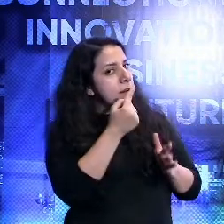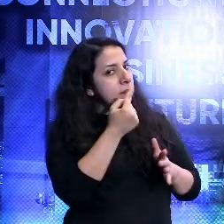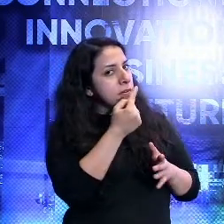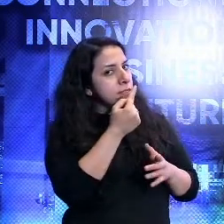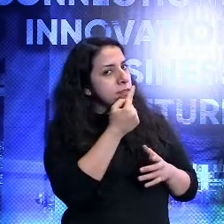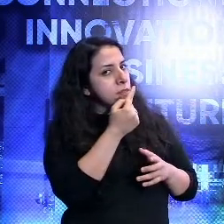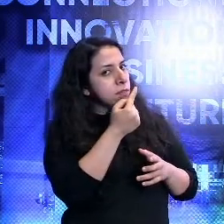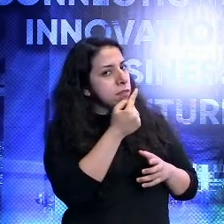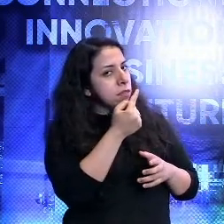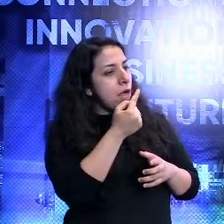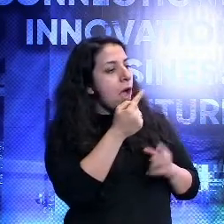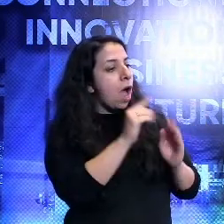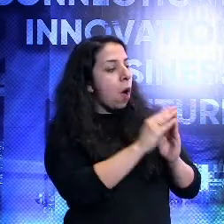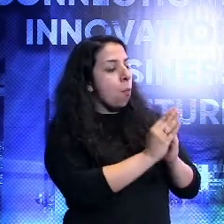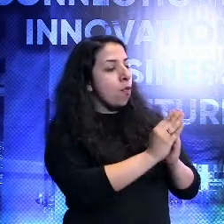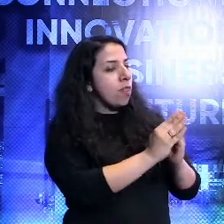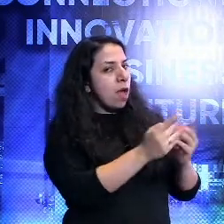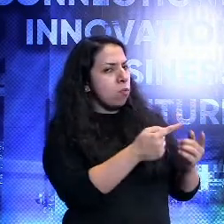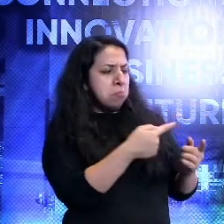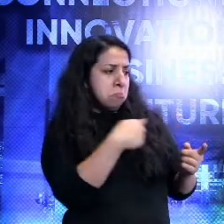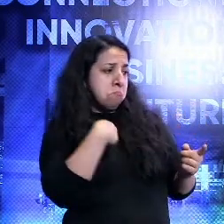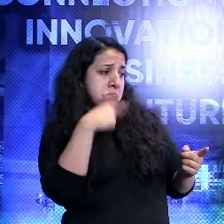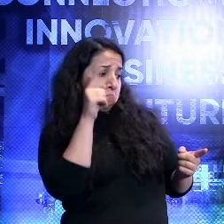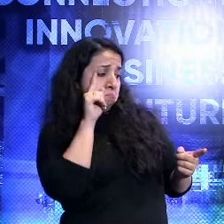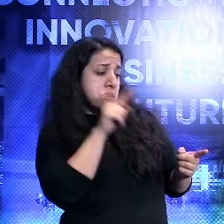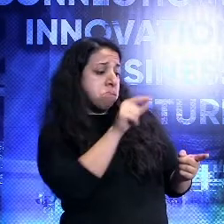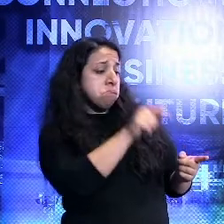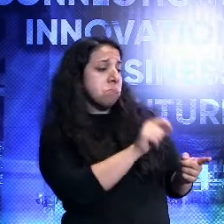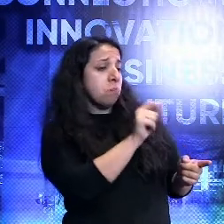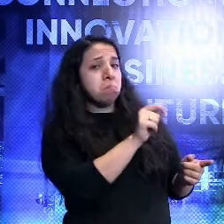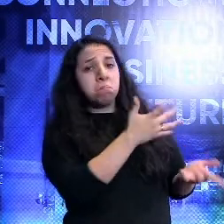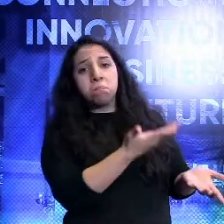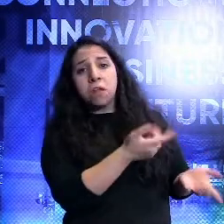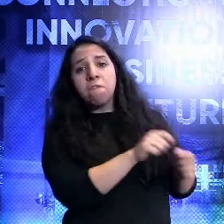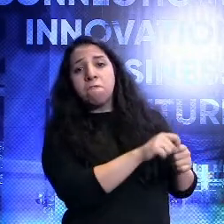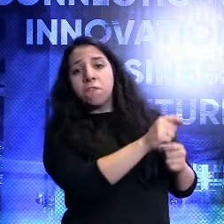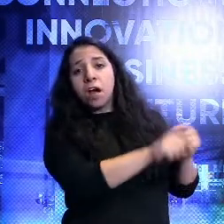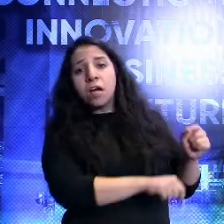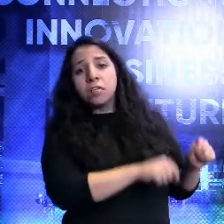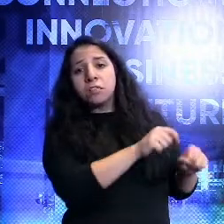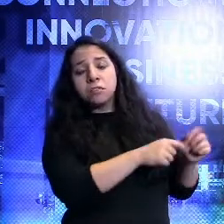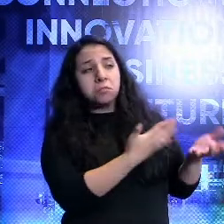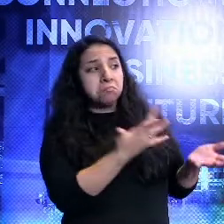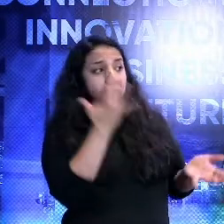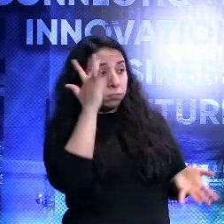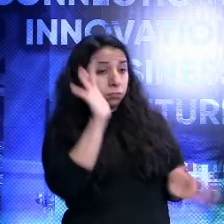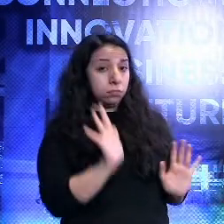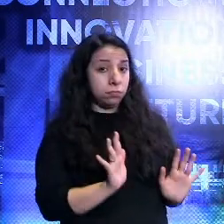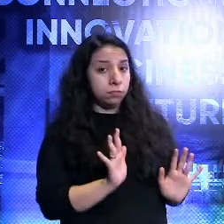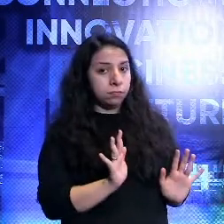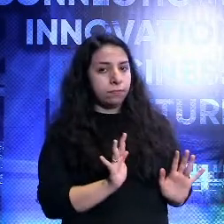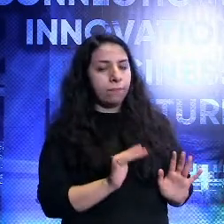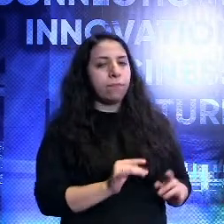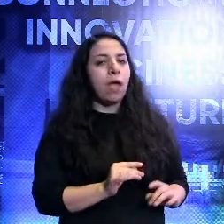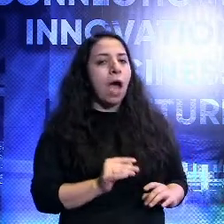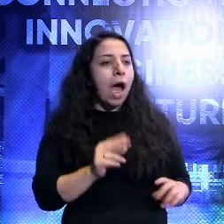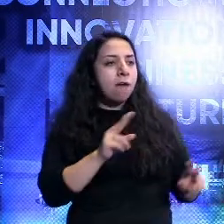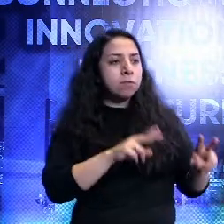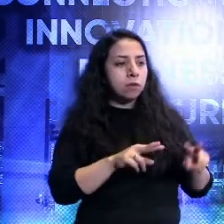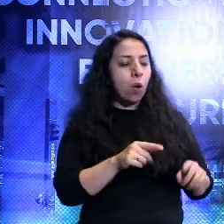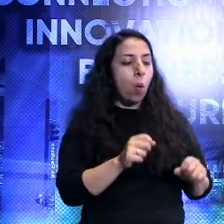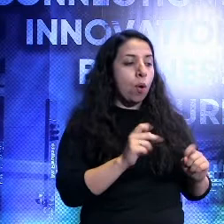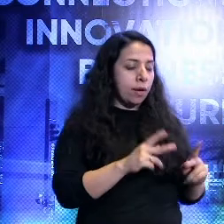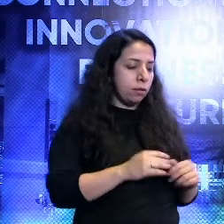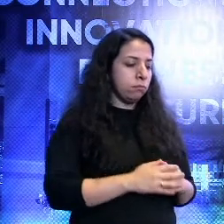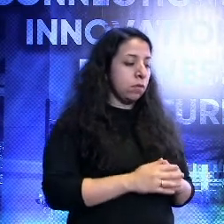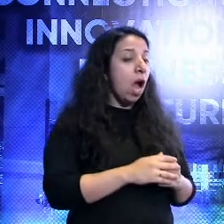um boneco de palito. A gente não sabe muito bem quem ele é ou o que ele faz. Certo? Aí a gente vai olhar para os dados. Beleza, os dados vão me